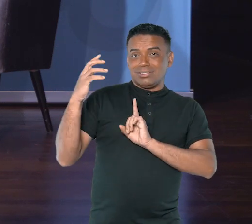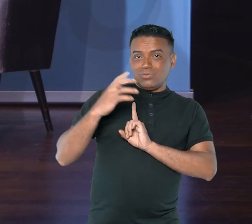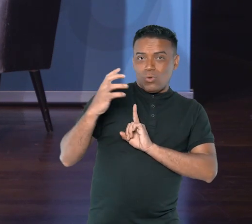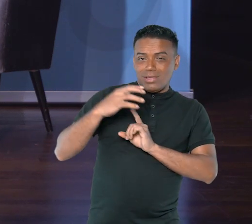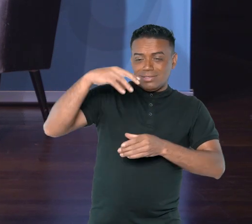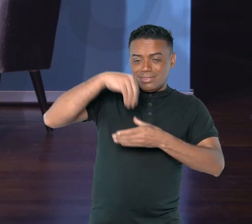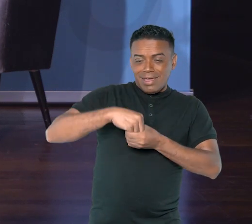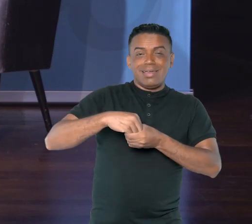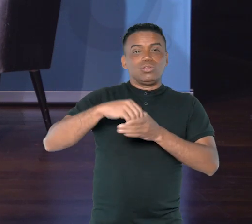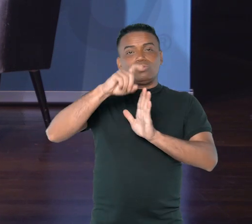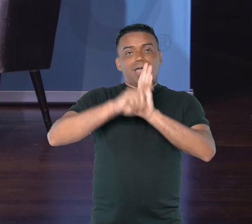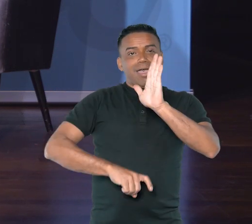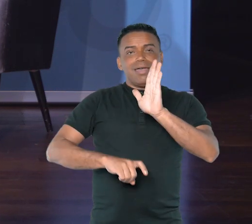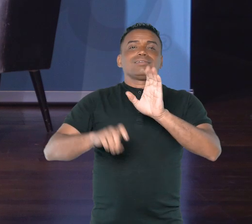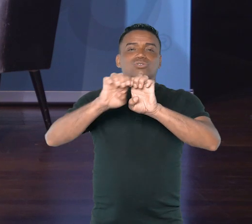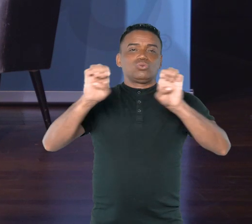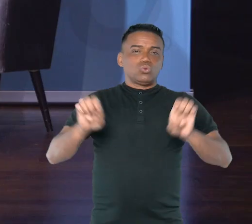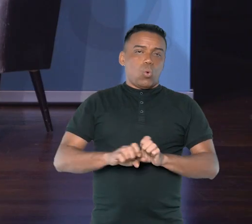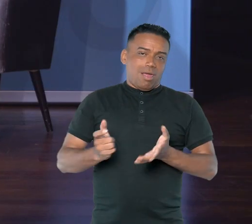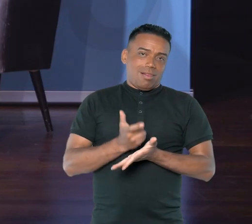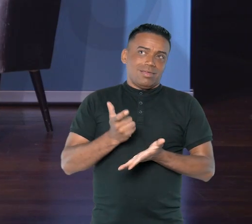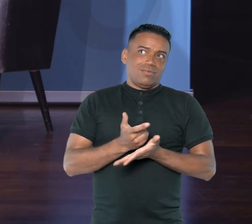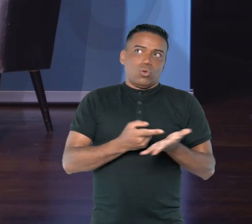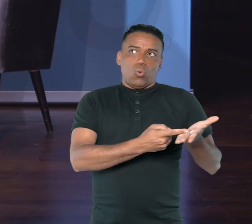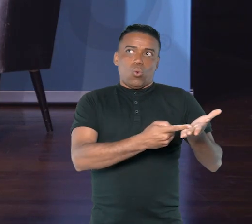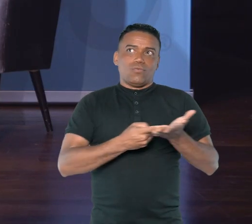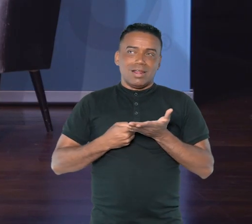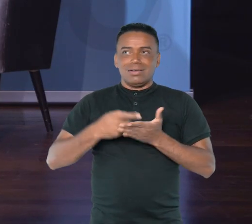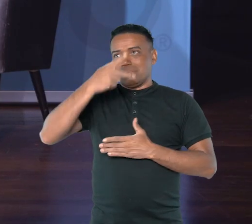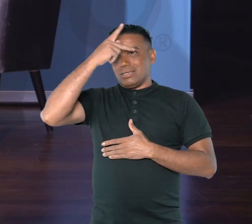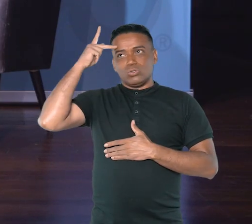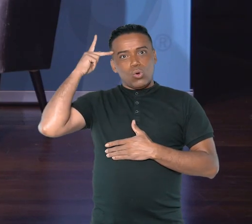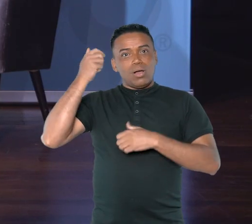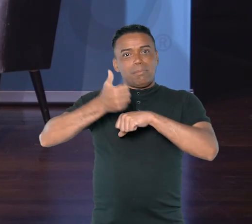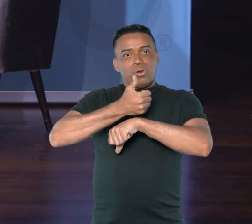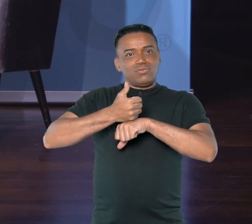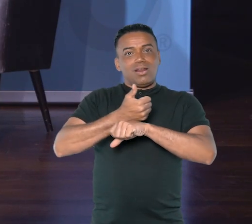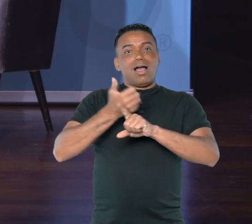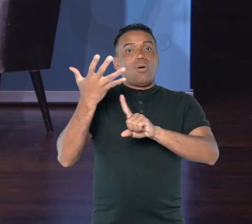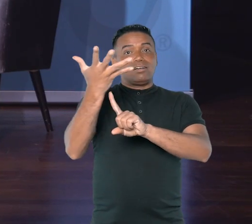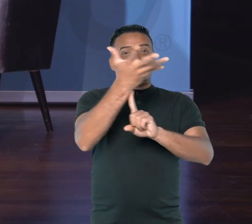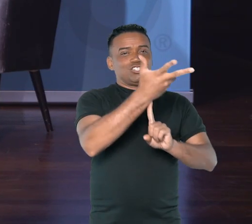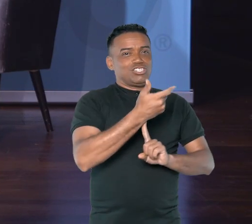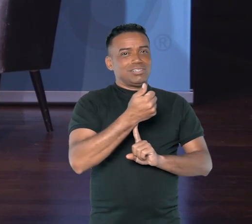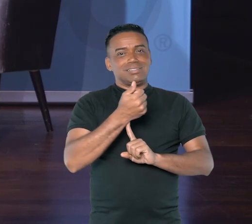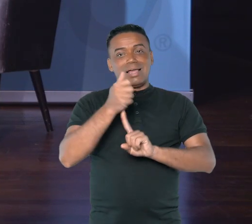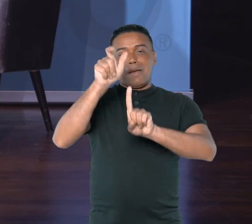para o livro, eu tenha convidado esses artistas para serem meus personagens. Assim, foi uma forma,